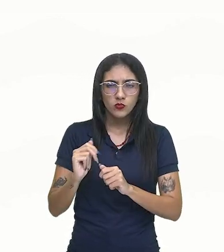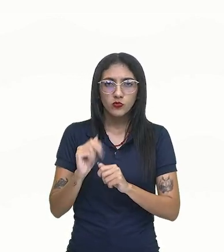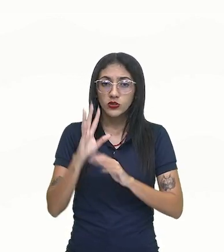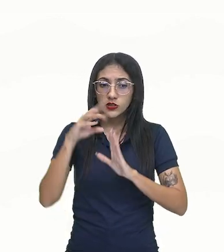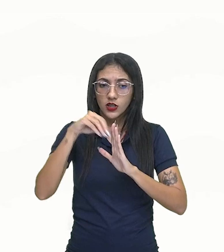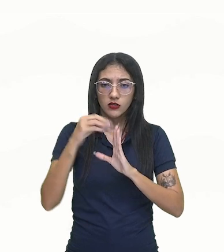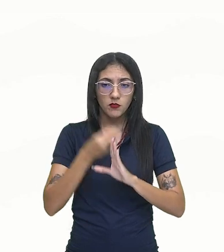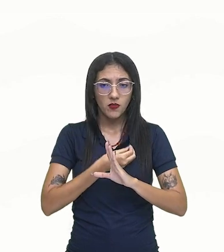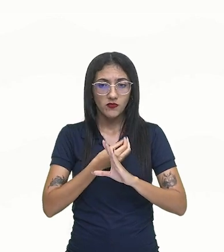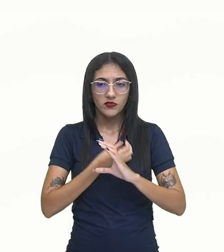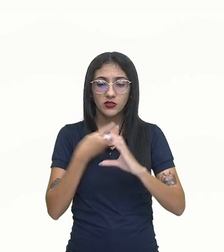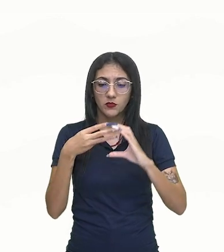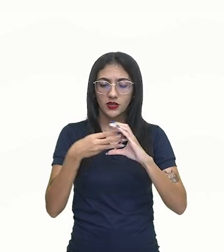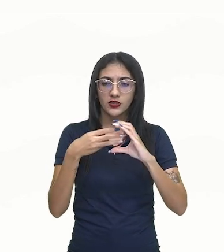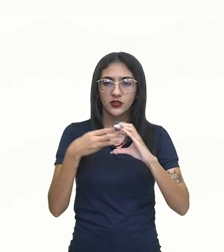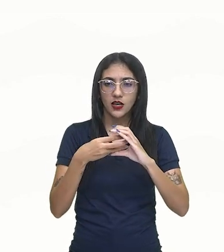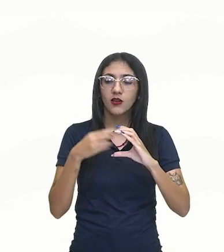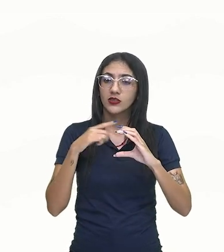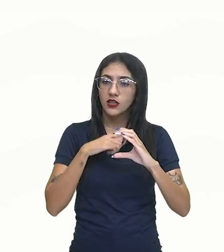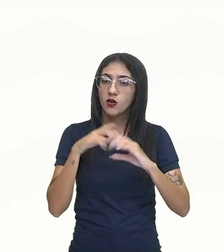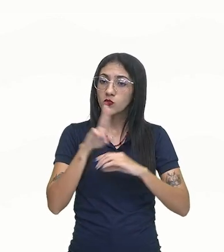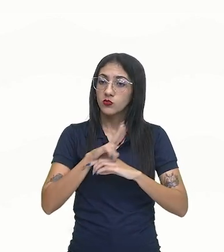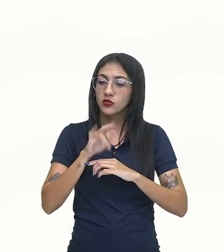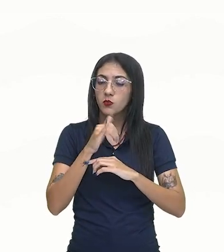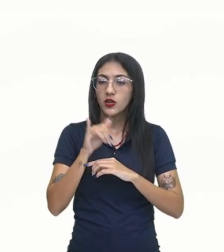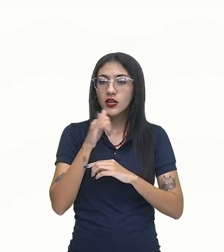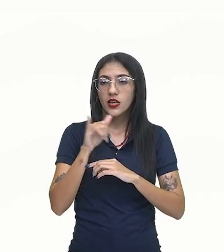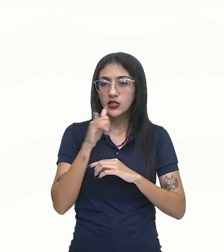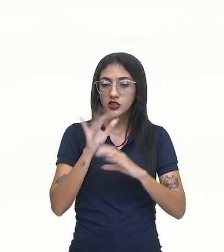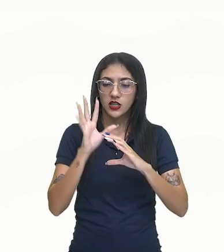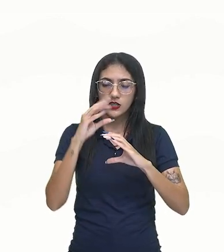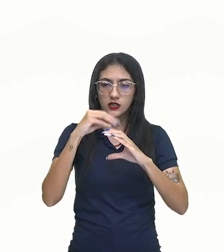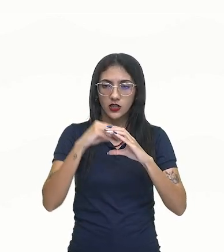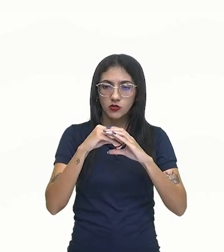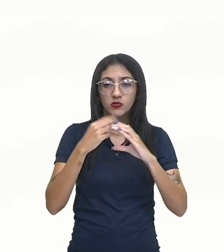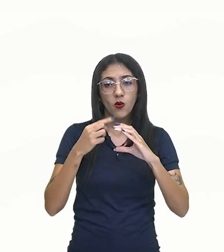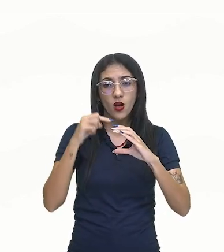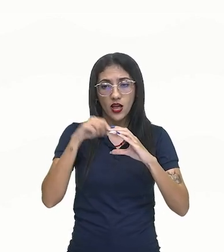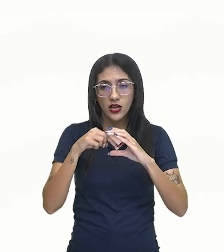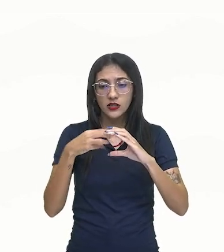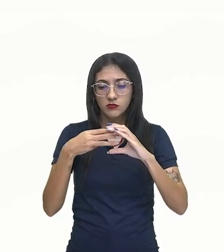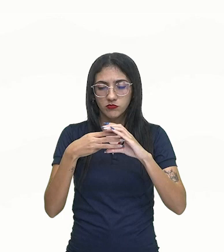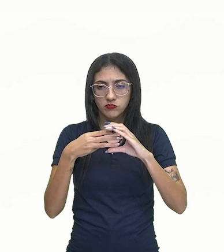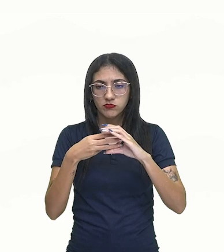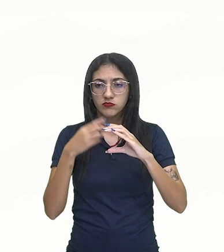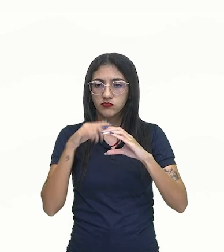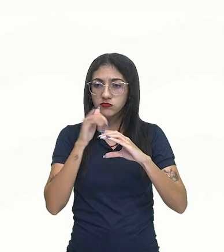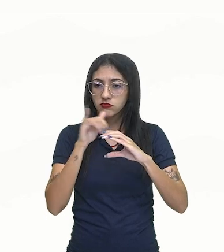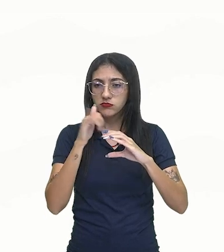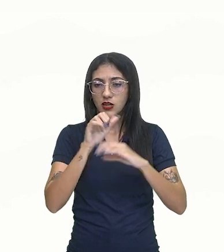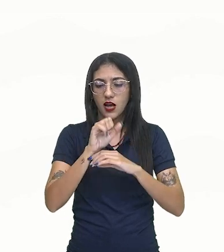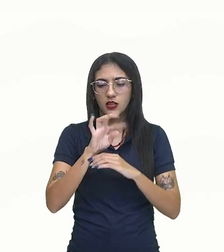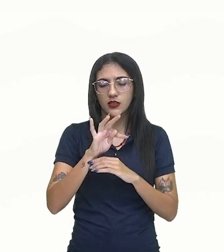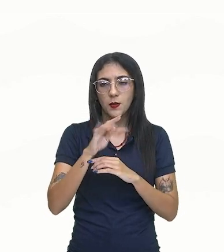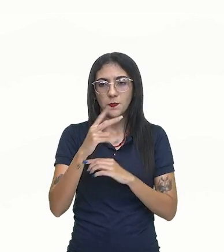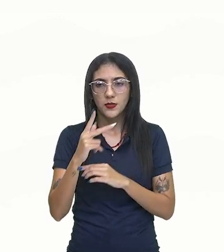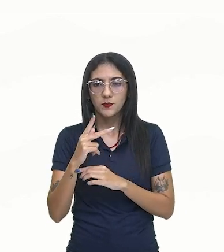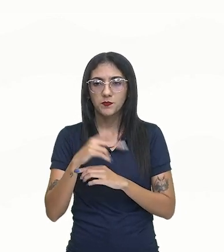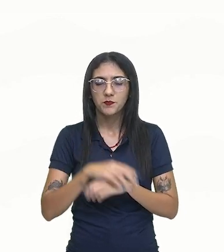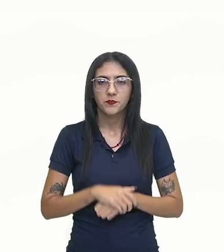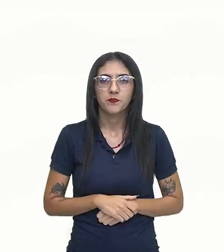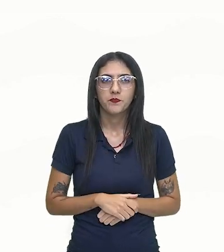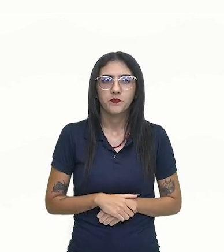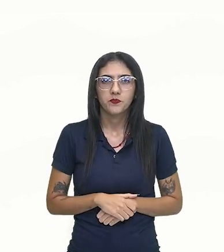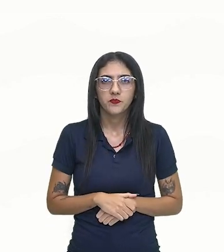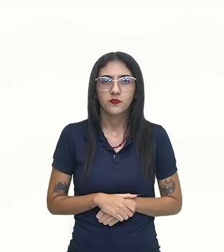célula funcionar vai ser utilizada uma energia lá dentro. E essa energia é o ATP. Então, geralmente, nos nossos